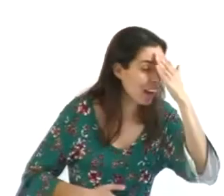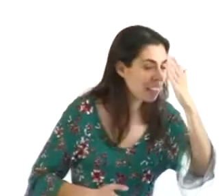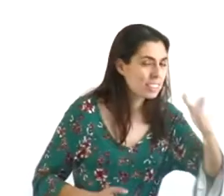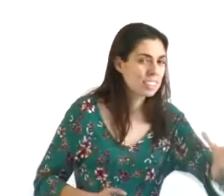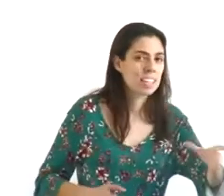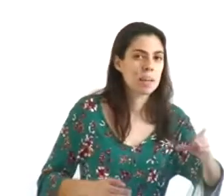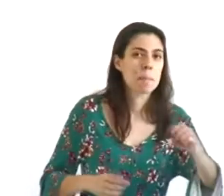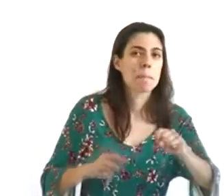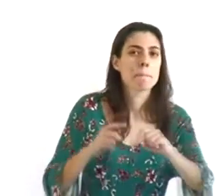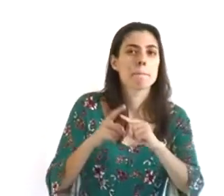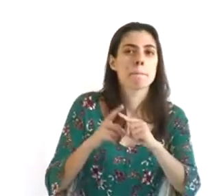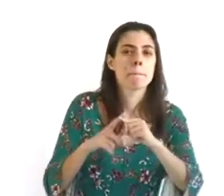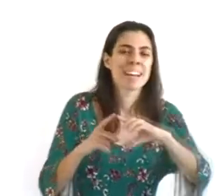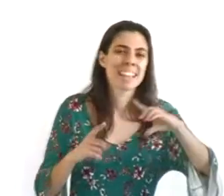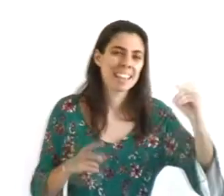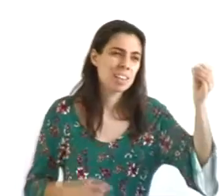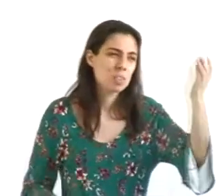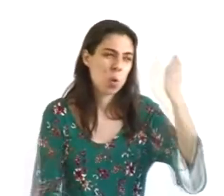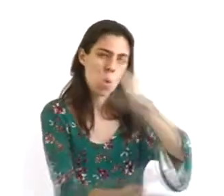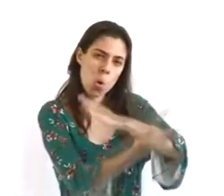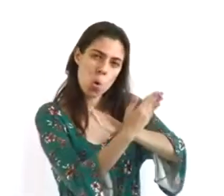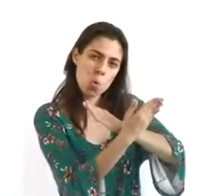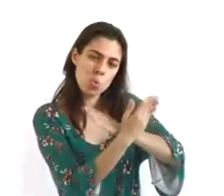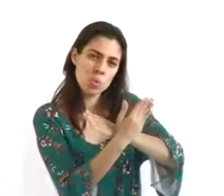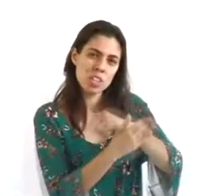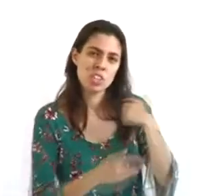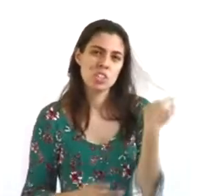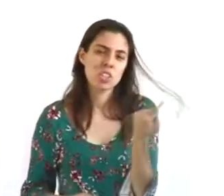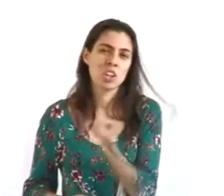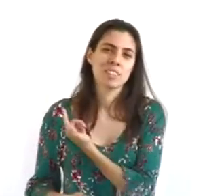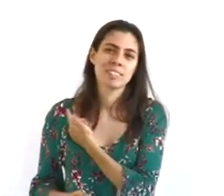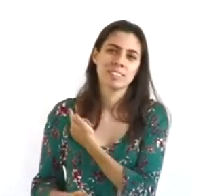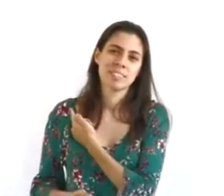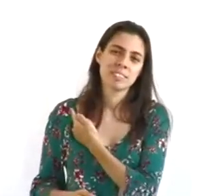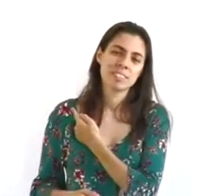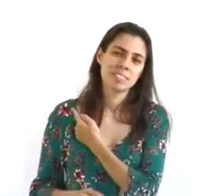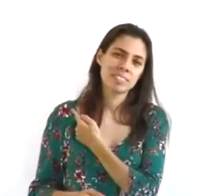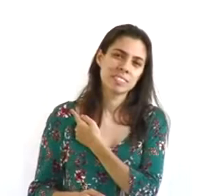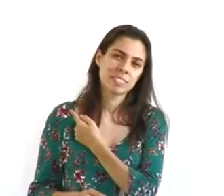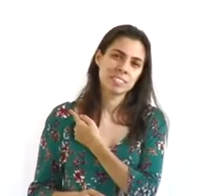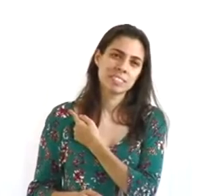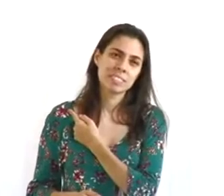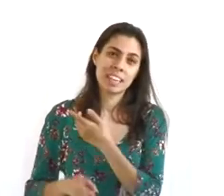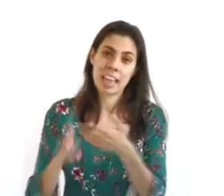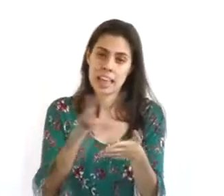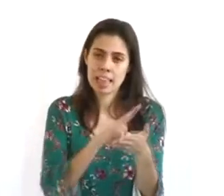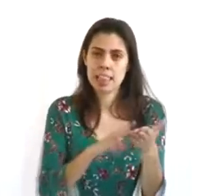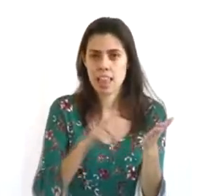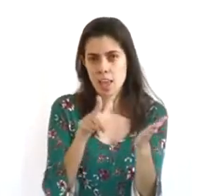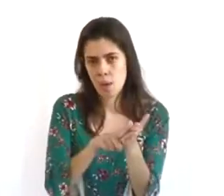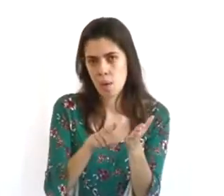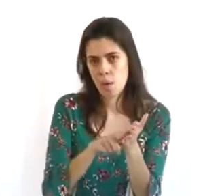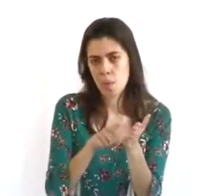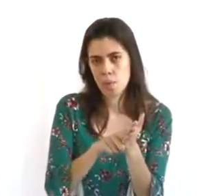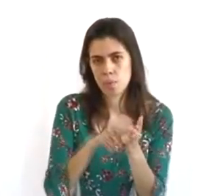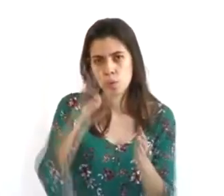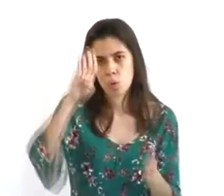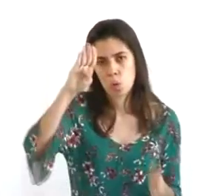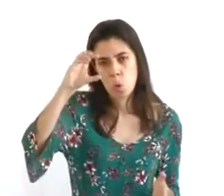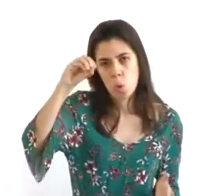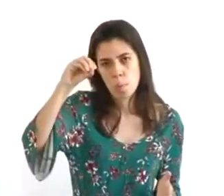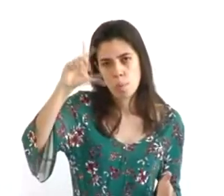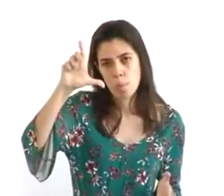se não leu, faça isso, a pastoral que está no boletim da igreja, divulgado pelos nossos grupos de WhatsApp. O Deus